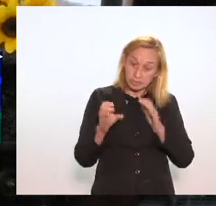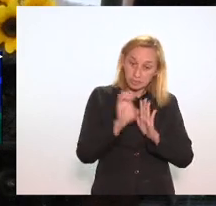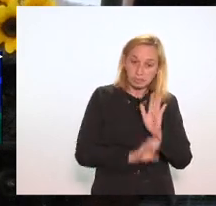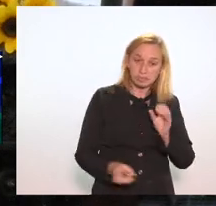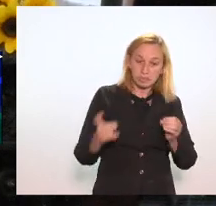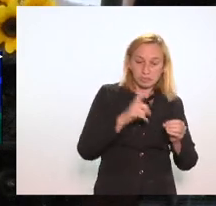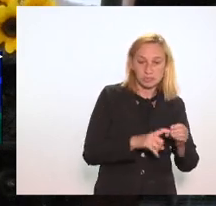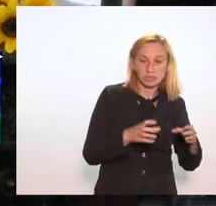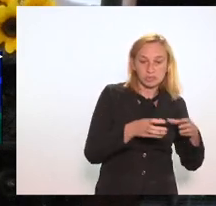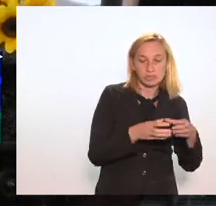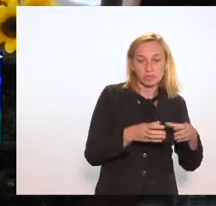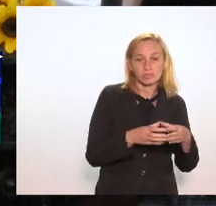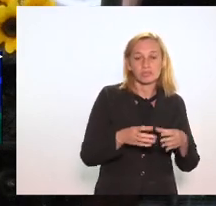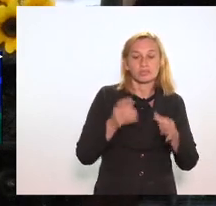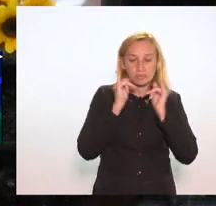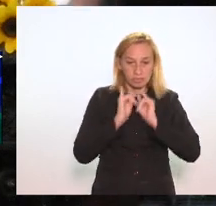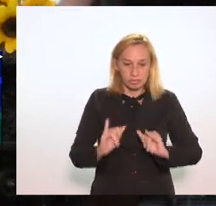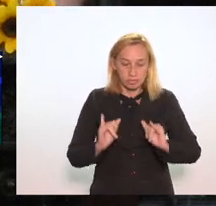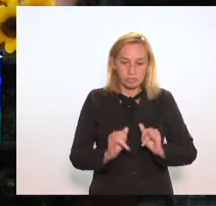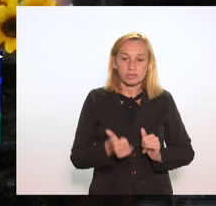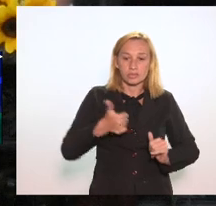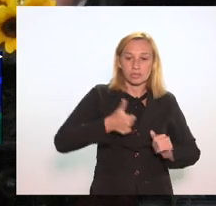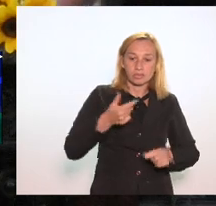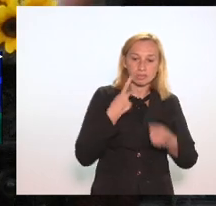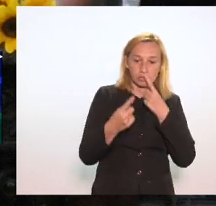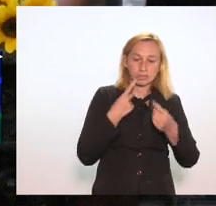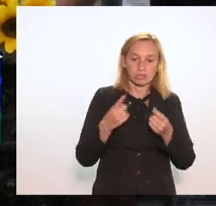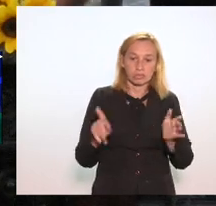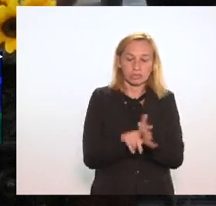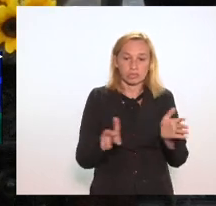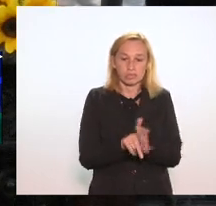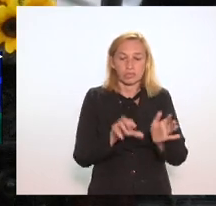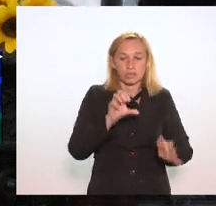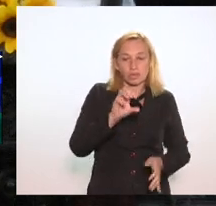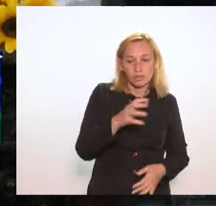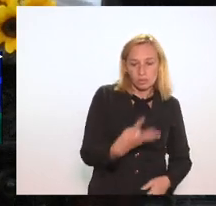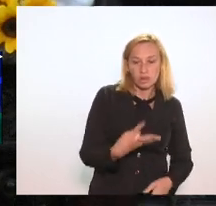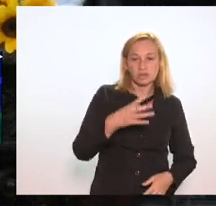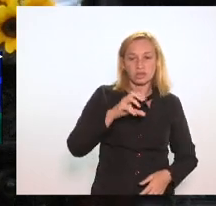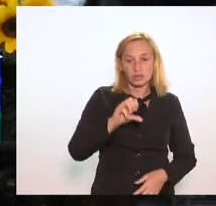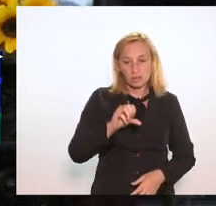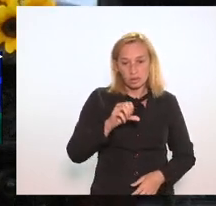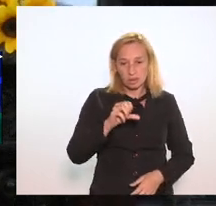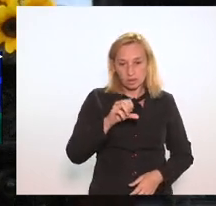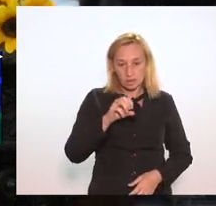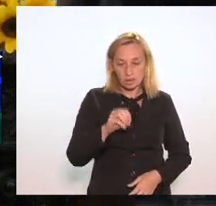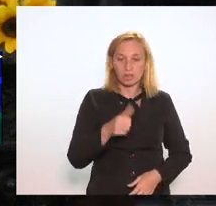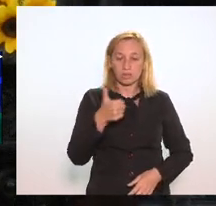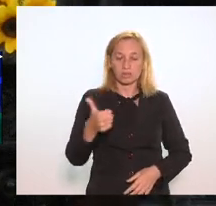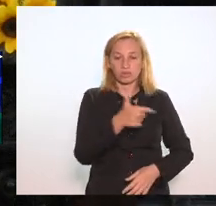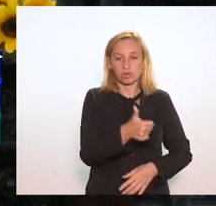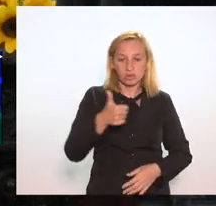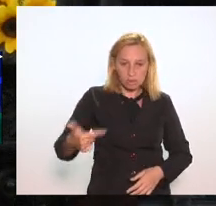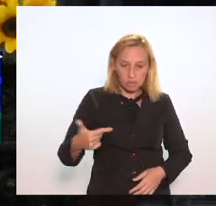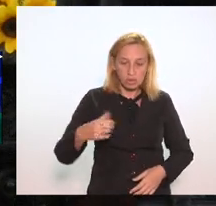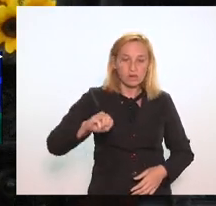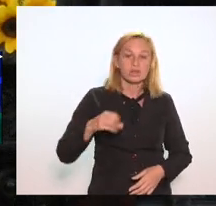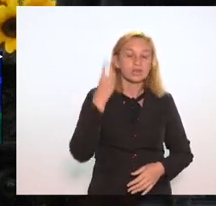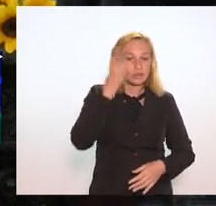Emenda aí retorna as comissões anuncio em primeira discussão que eu já tirei 401 de 2019 de autoria do deputado danniel librelon